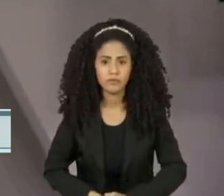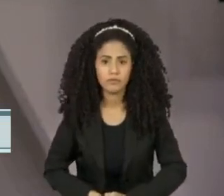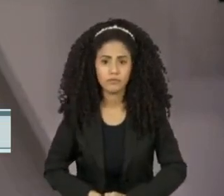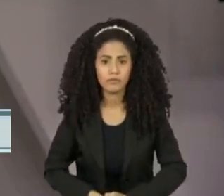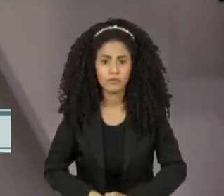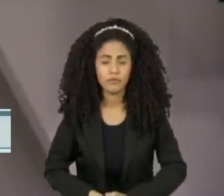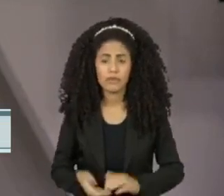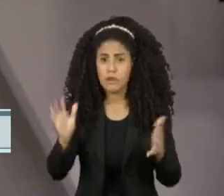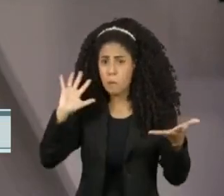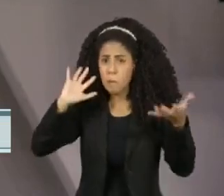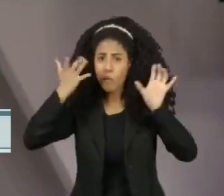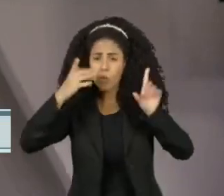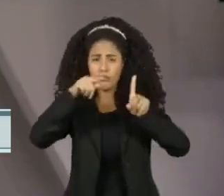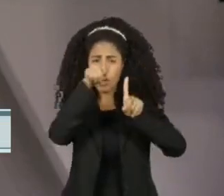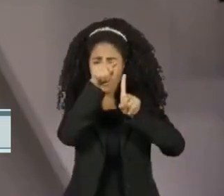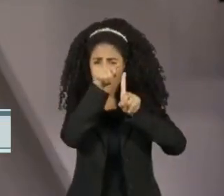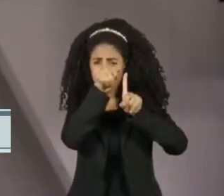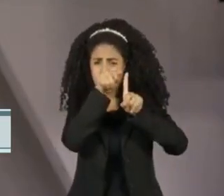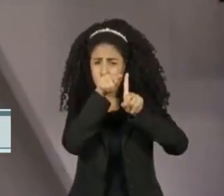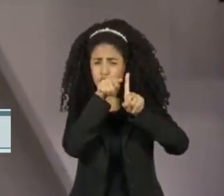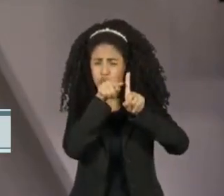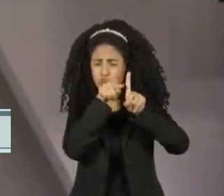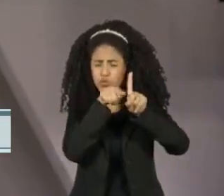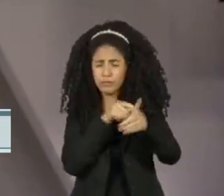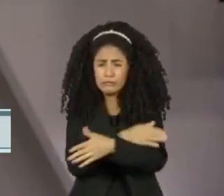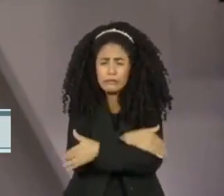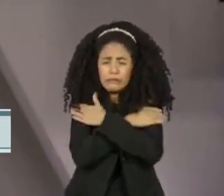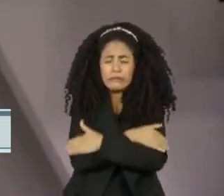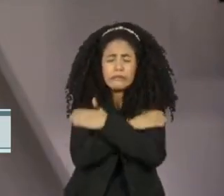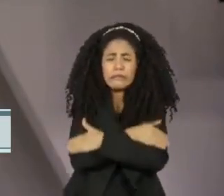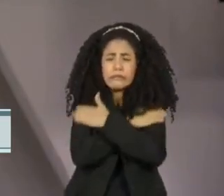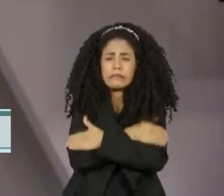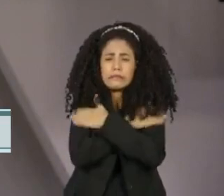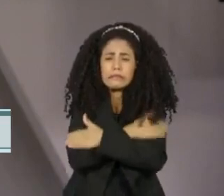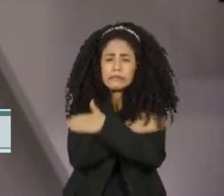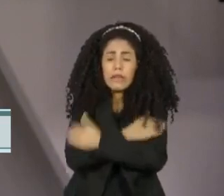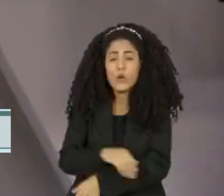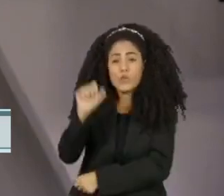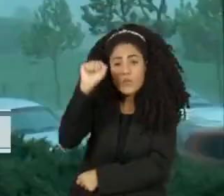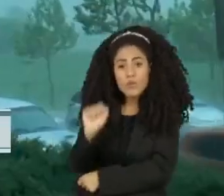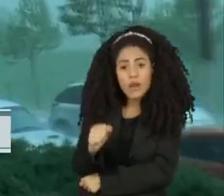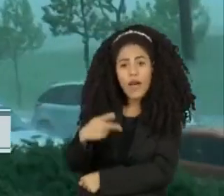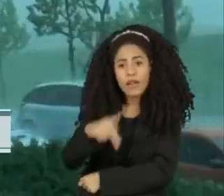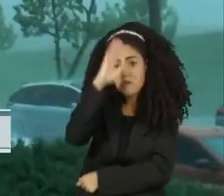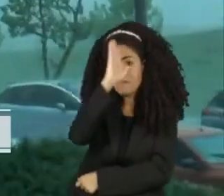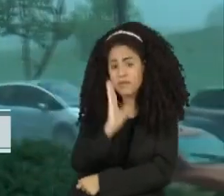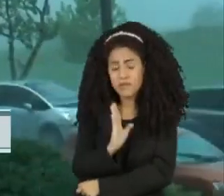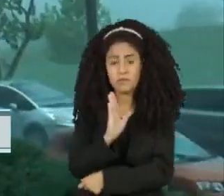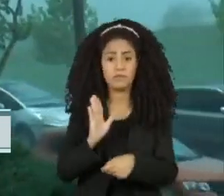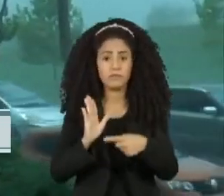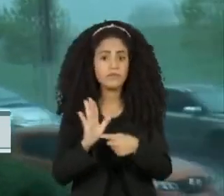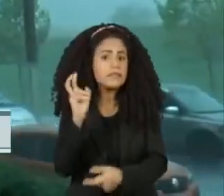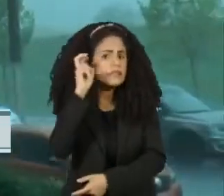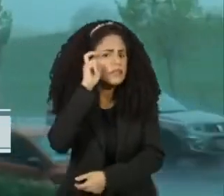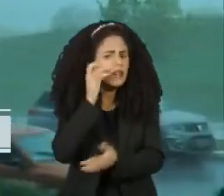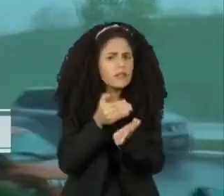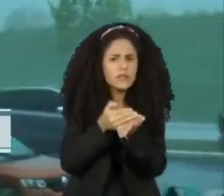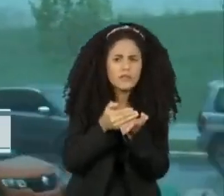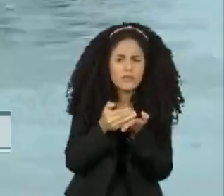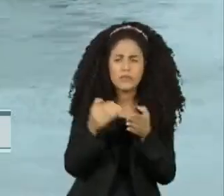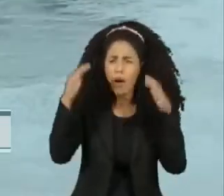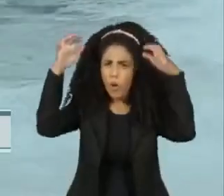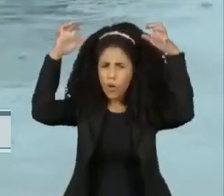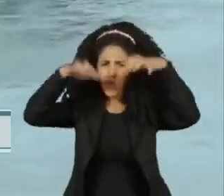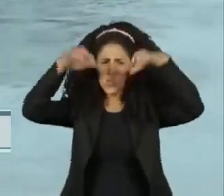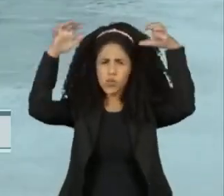a frente fria de origem polar derruba as temperaturas nas regiões sul-sudeste do Brasil a quinta-feira começou com